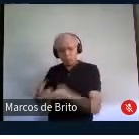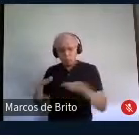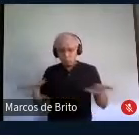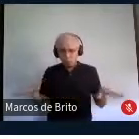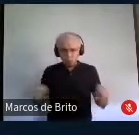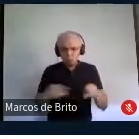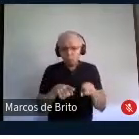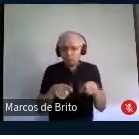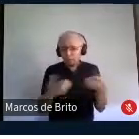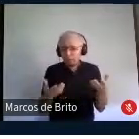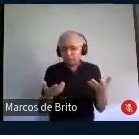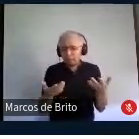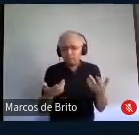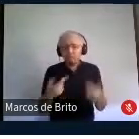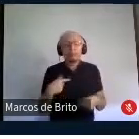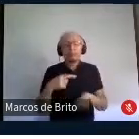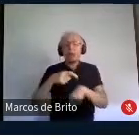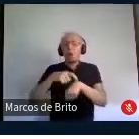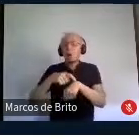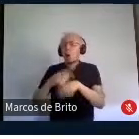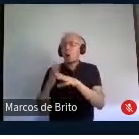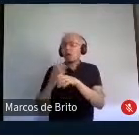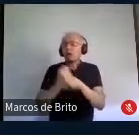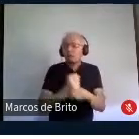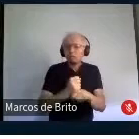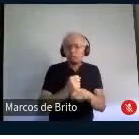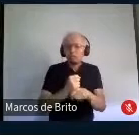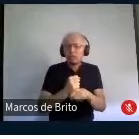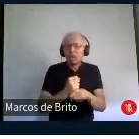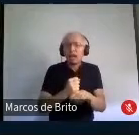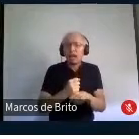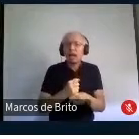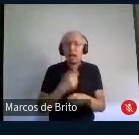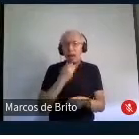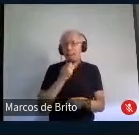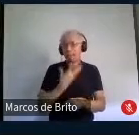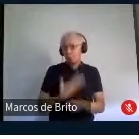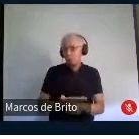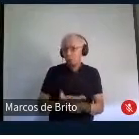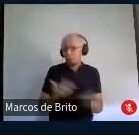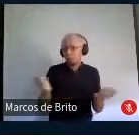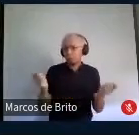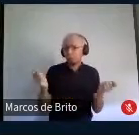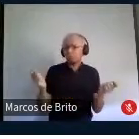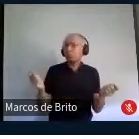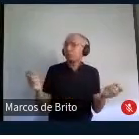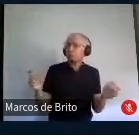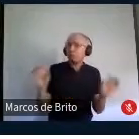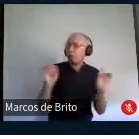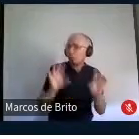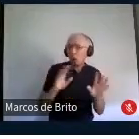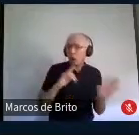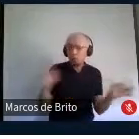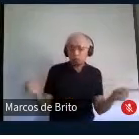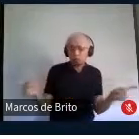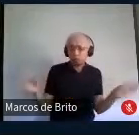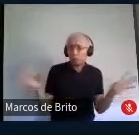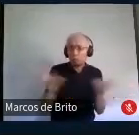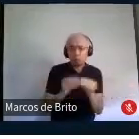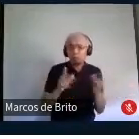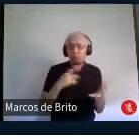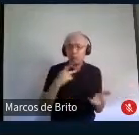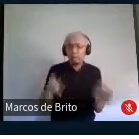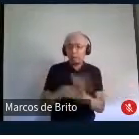Essa carga horária destinada à formação desses dois profissionais é suficiente para trabalhar esses dois conteúdos, essas